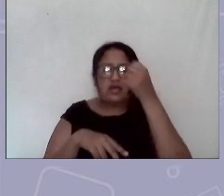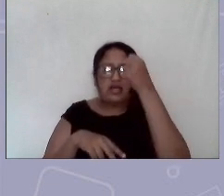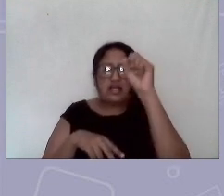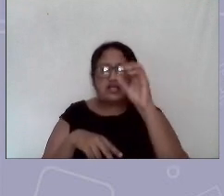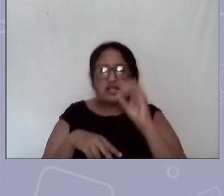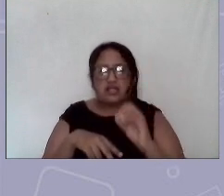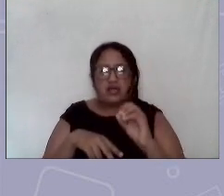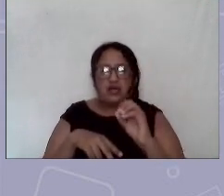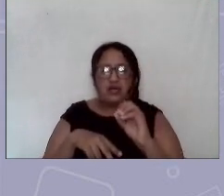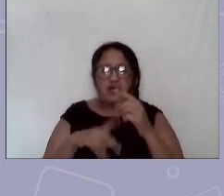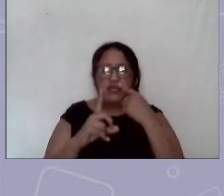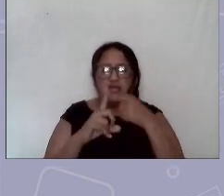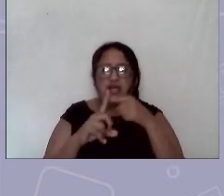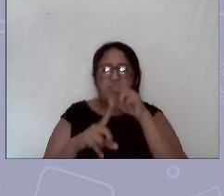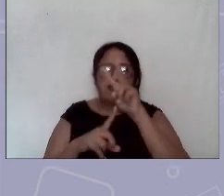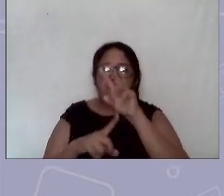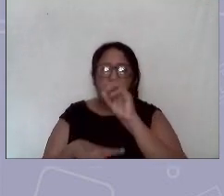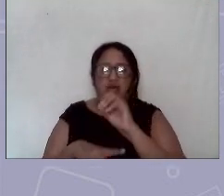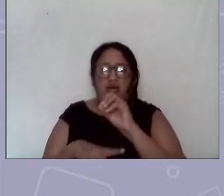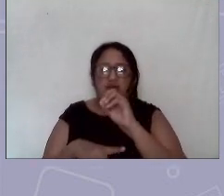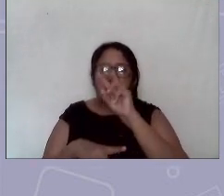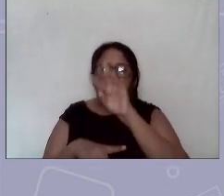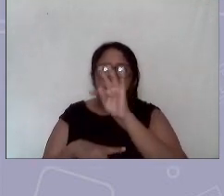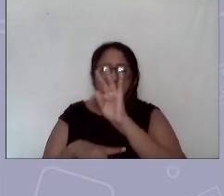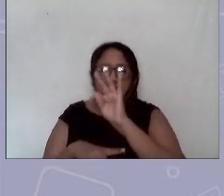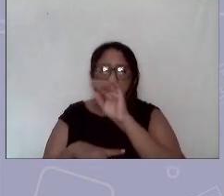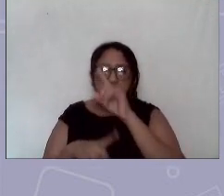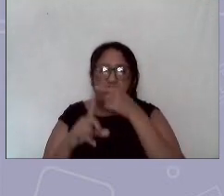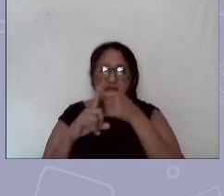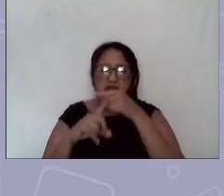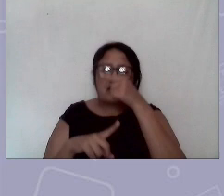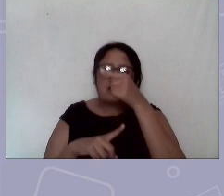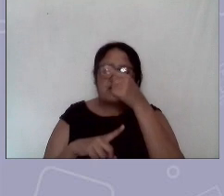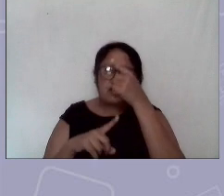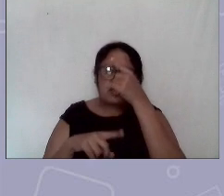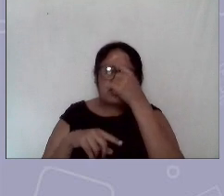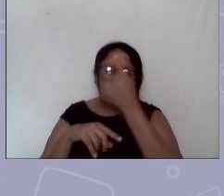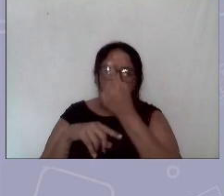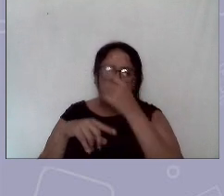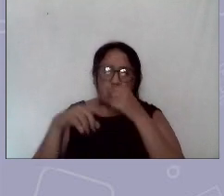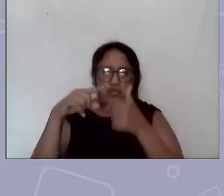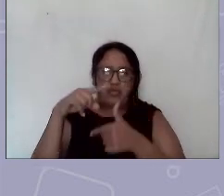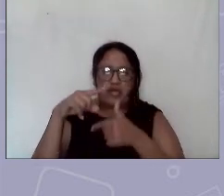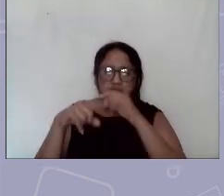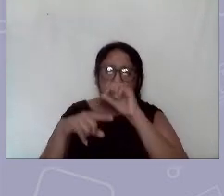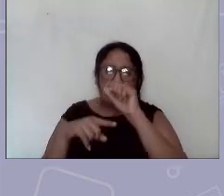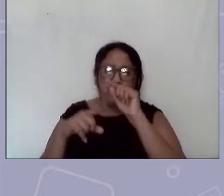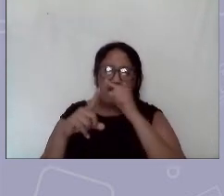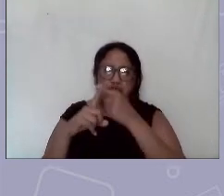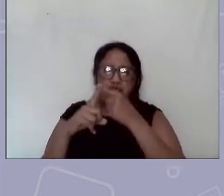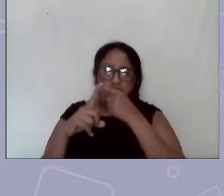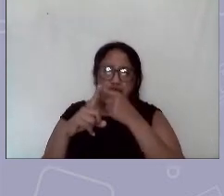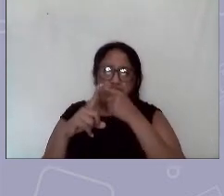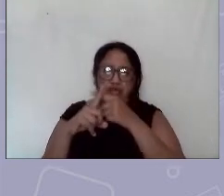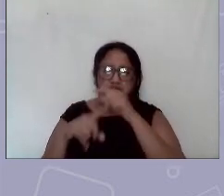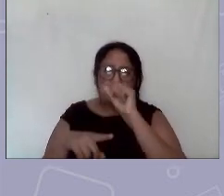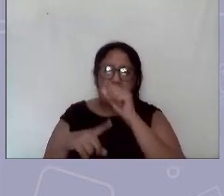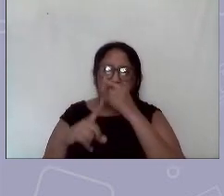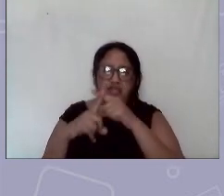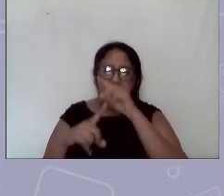velocidade inicial vezes tempo mais 1,5 da aceleração vezes tempo elevado a 2 ok?